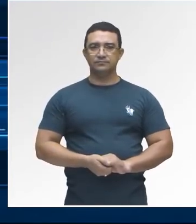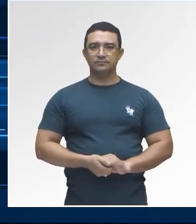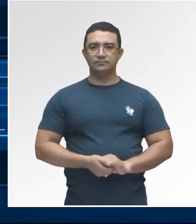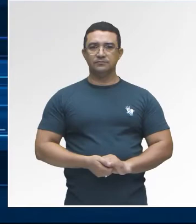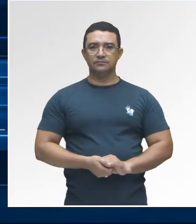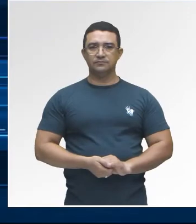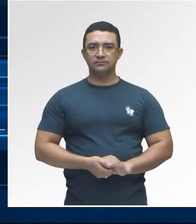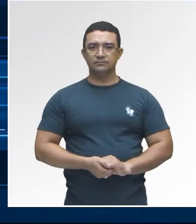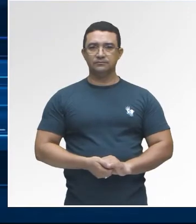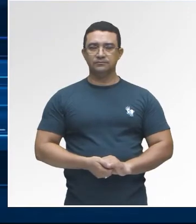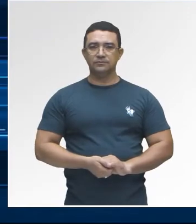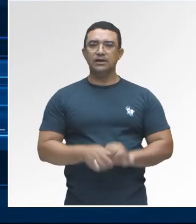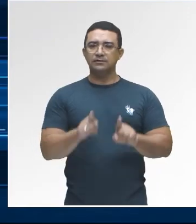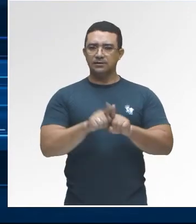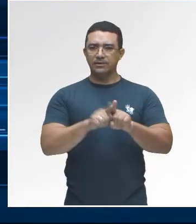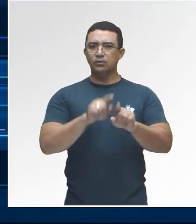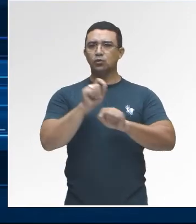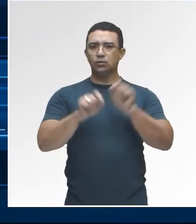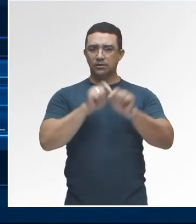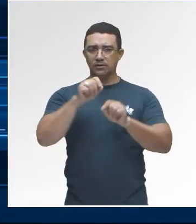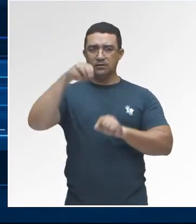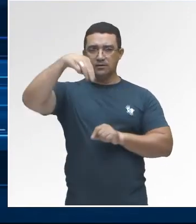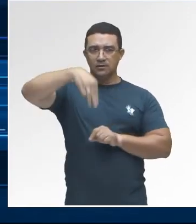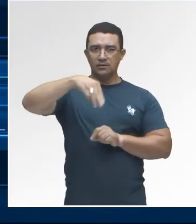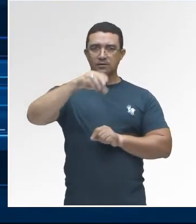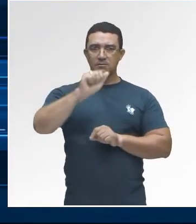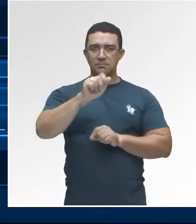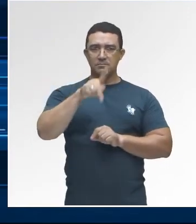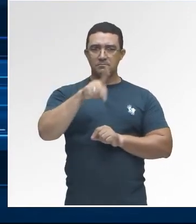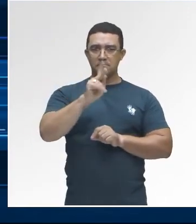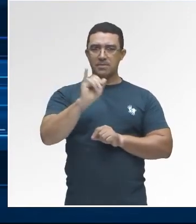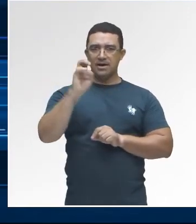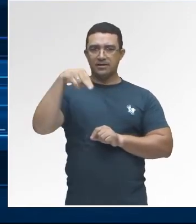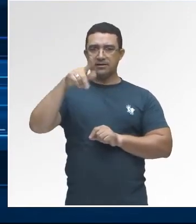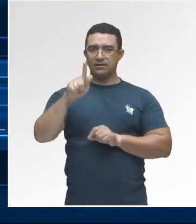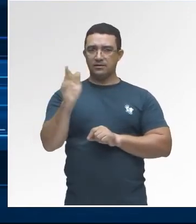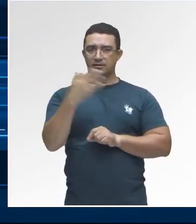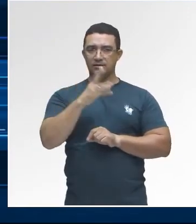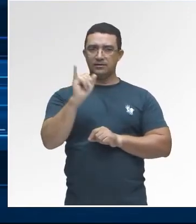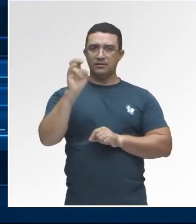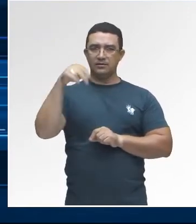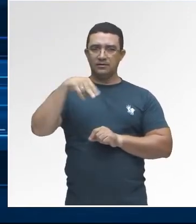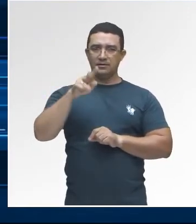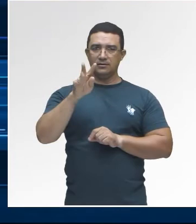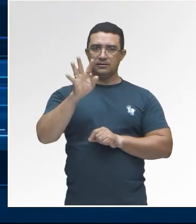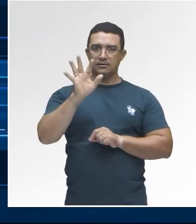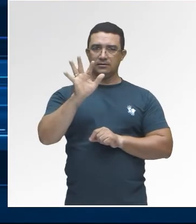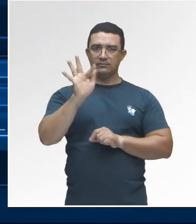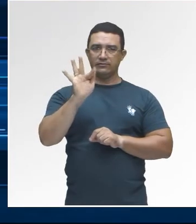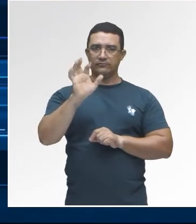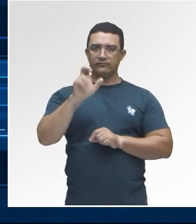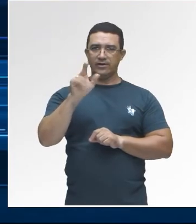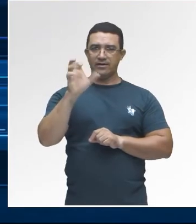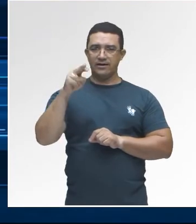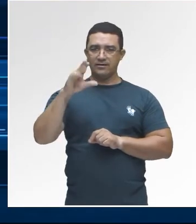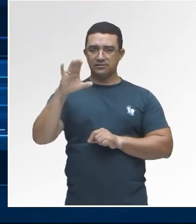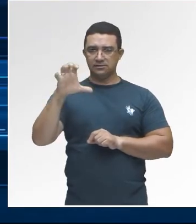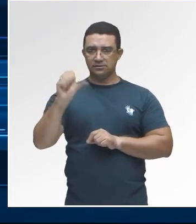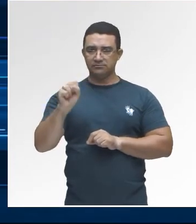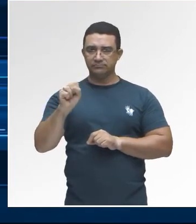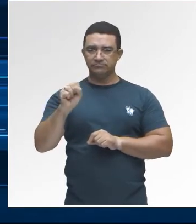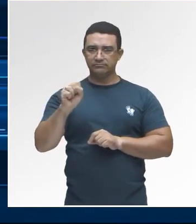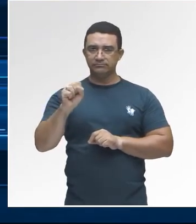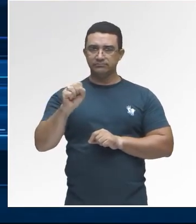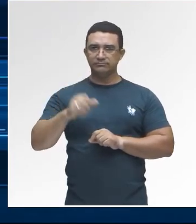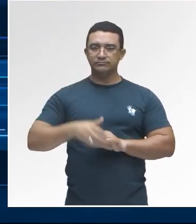know? What do you know? O que você sabe sobre isso? What clues did you find? Quais são as pistas que você